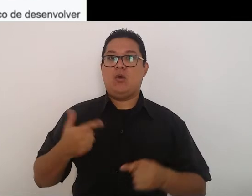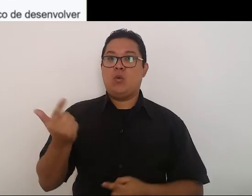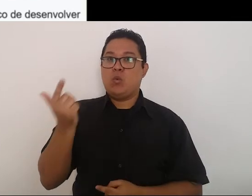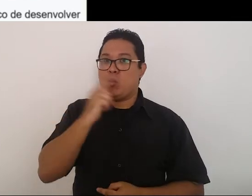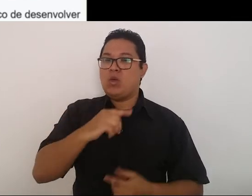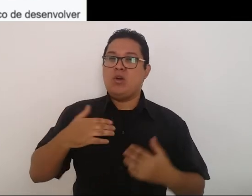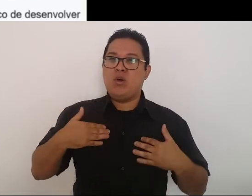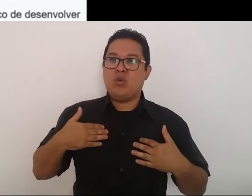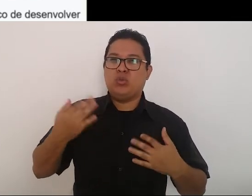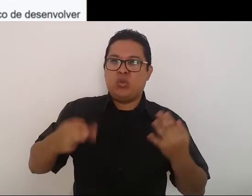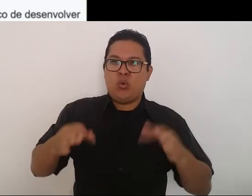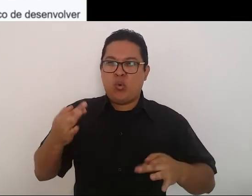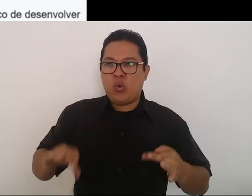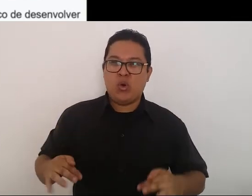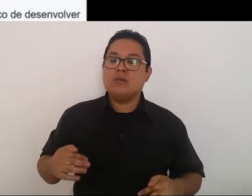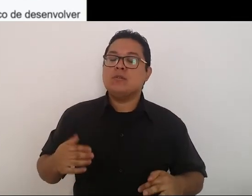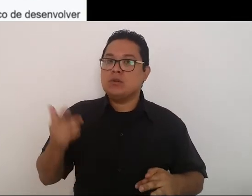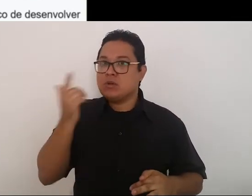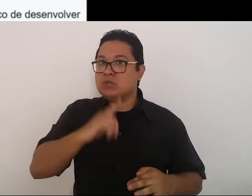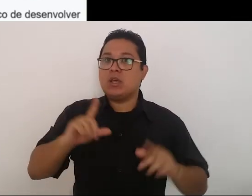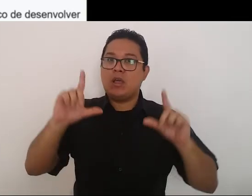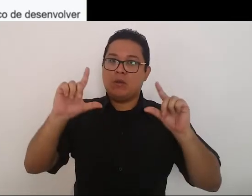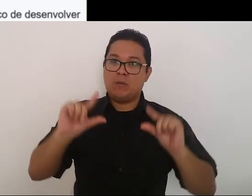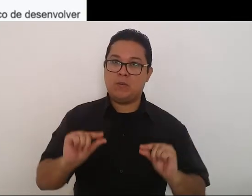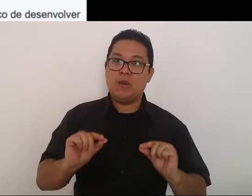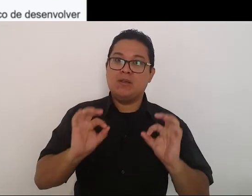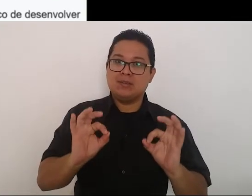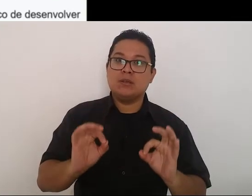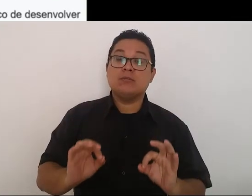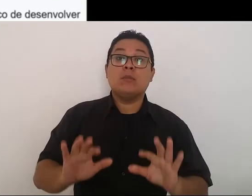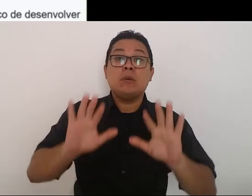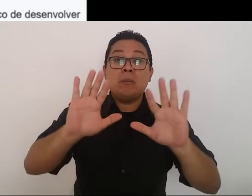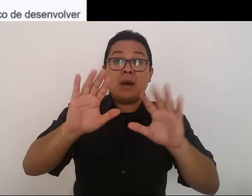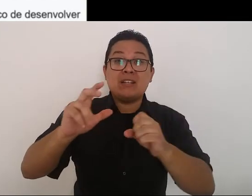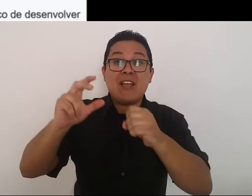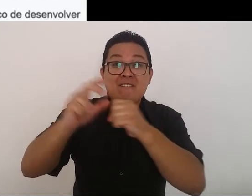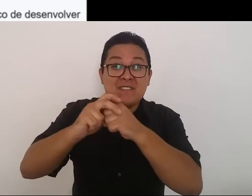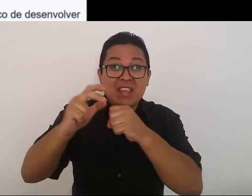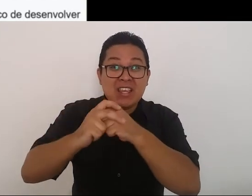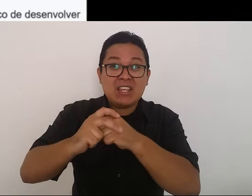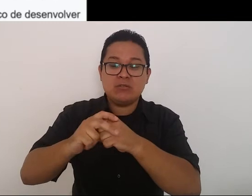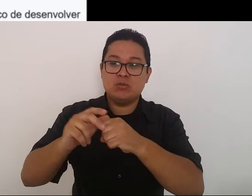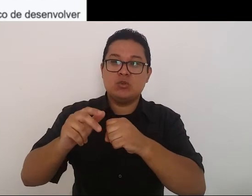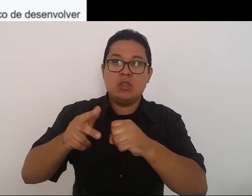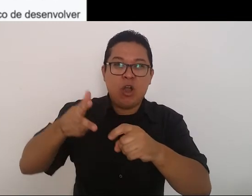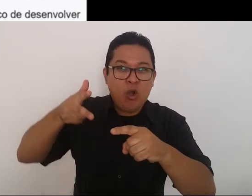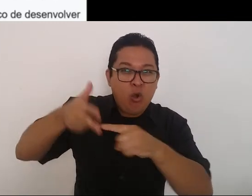ajudar nos sintomas, que é a febre, a dor no corpo e o muco. Quando a pessoa está lá no